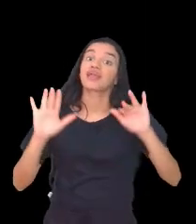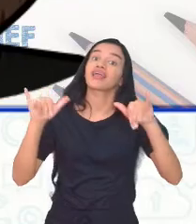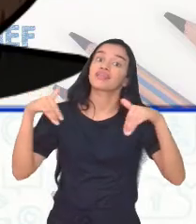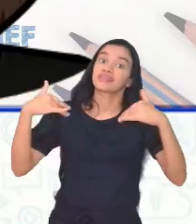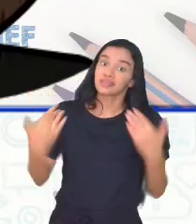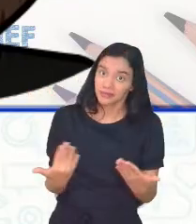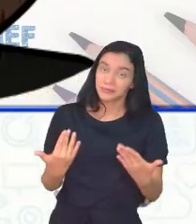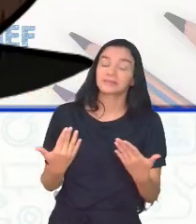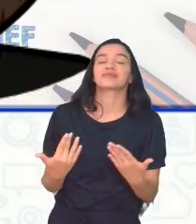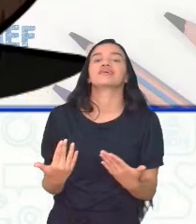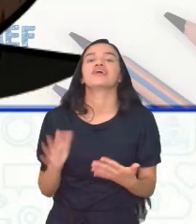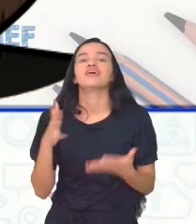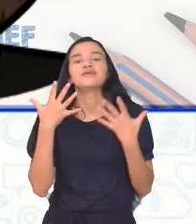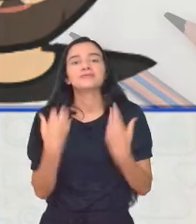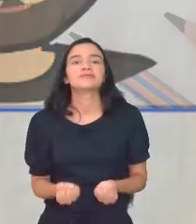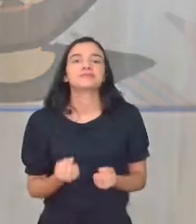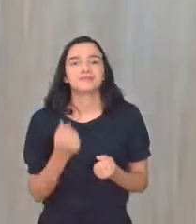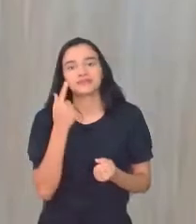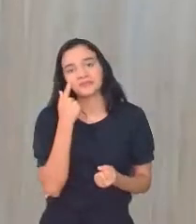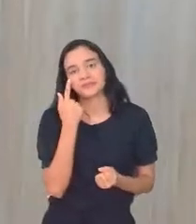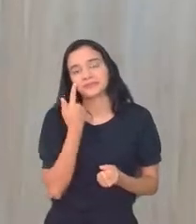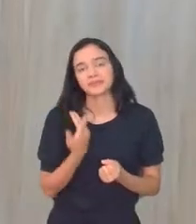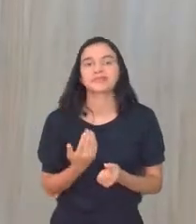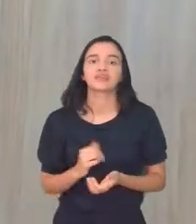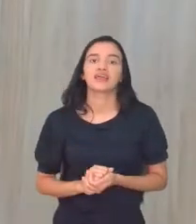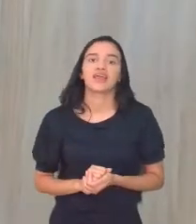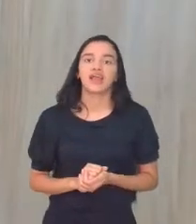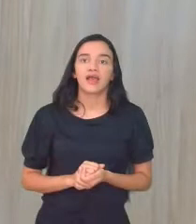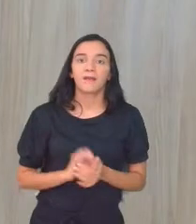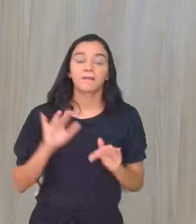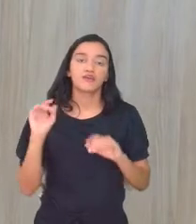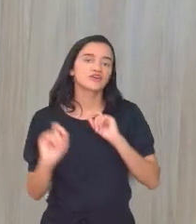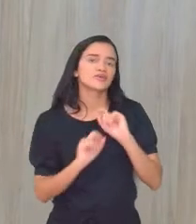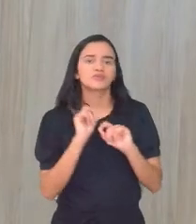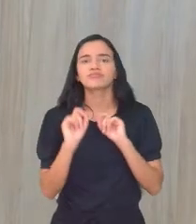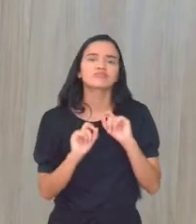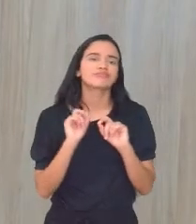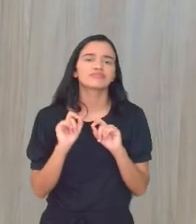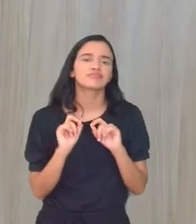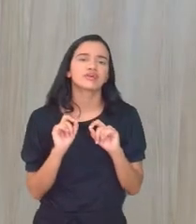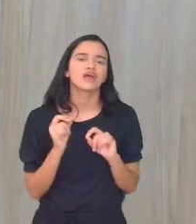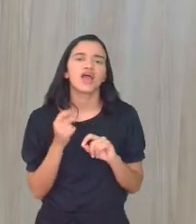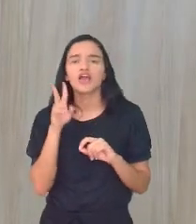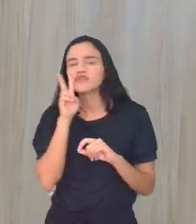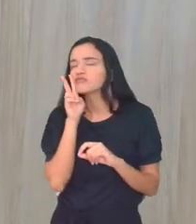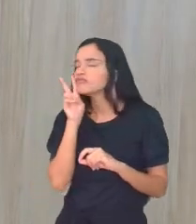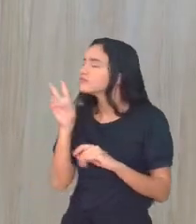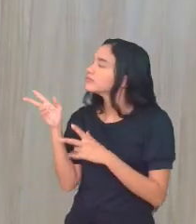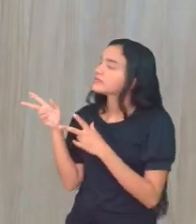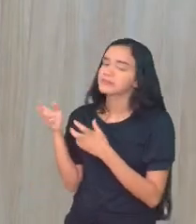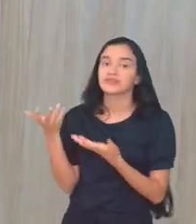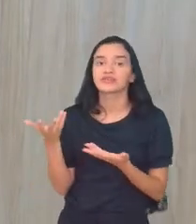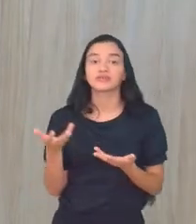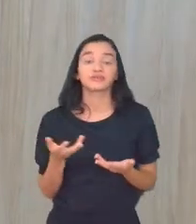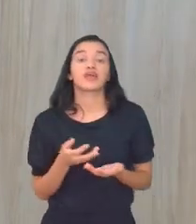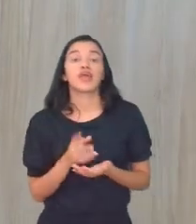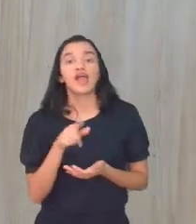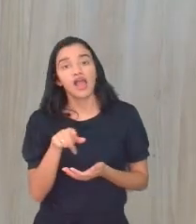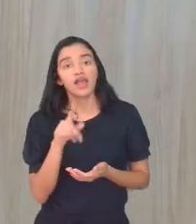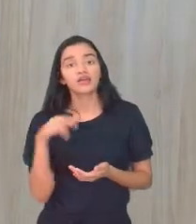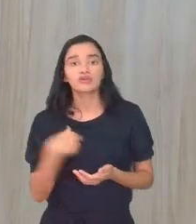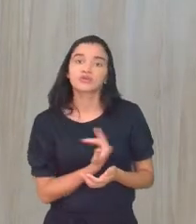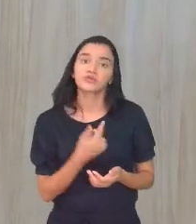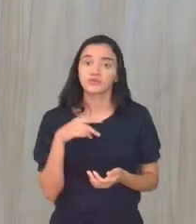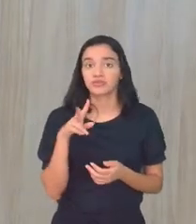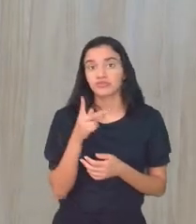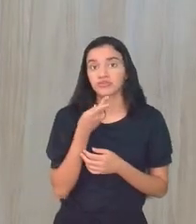Então vamos lá. Então, né? O que é que a gente visualiza, né? Aquilo que a gente